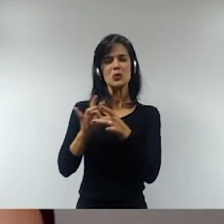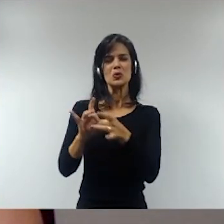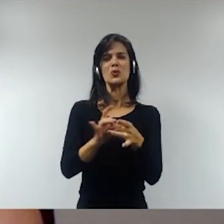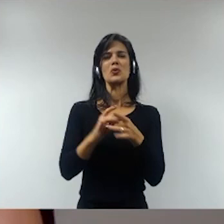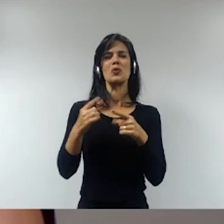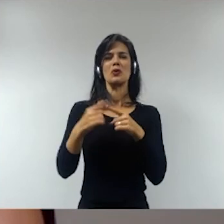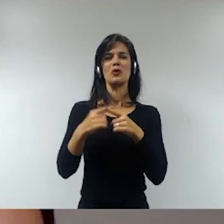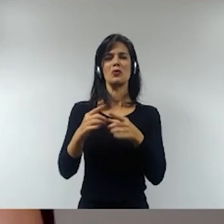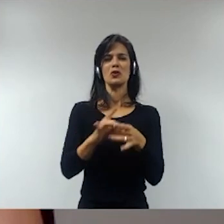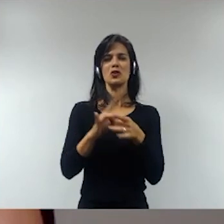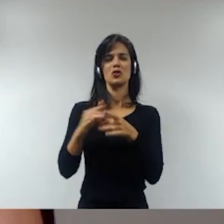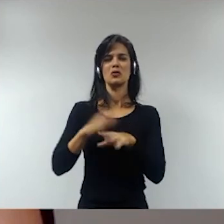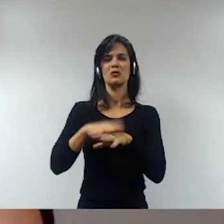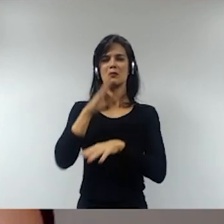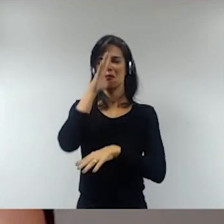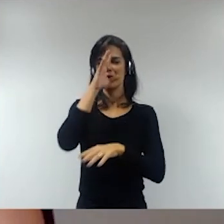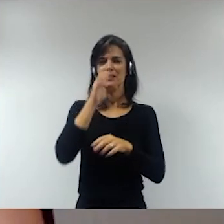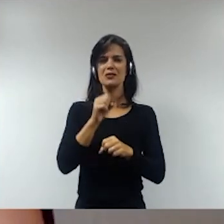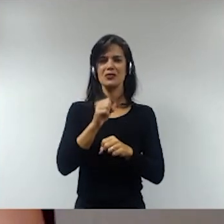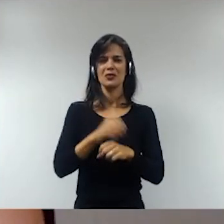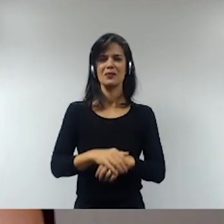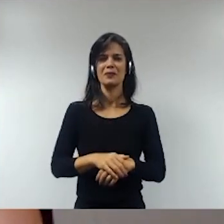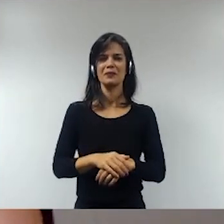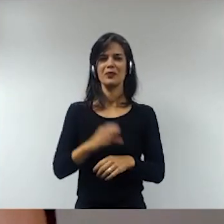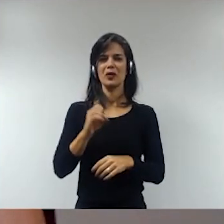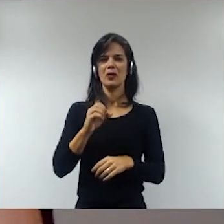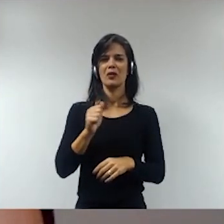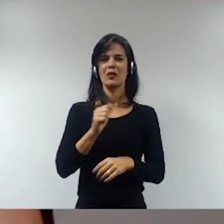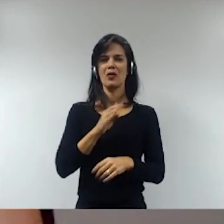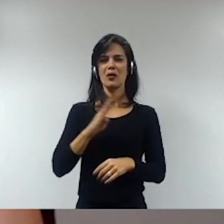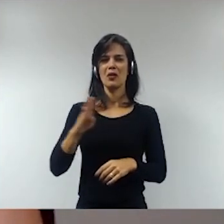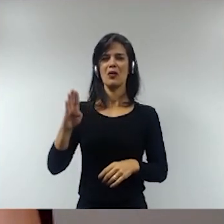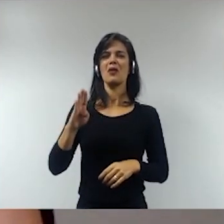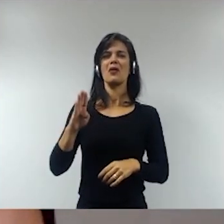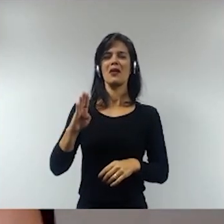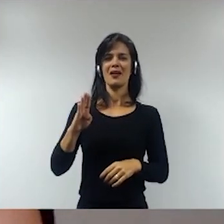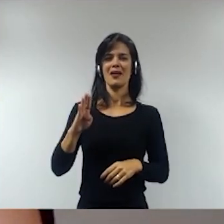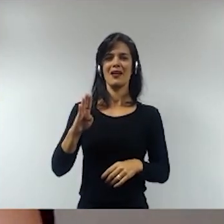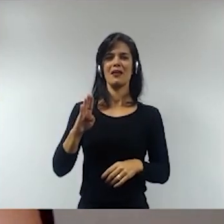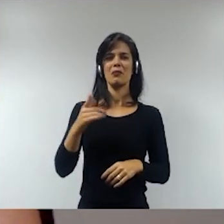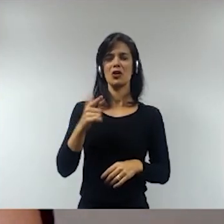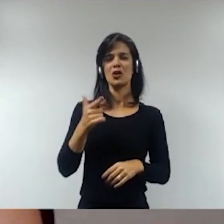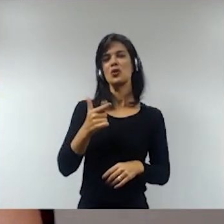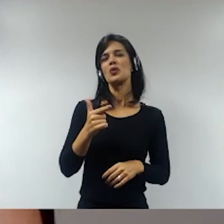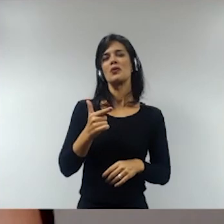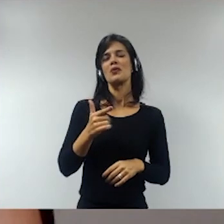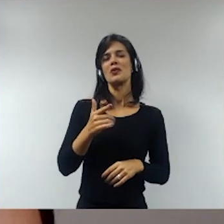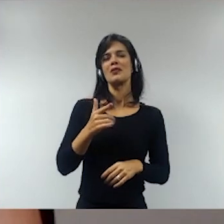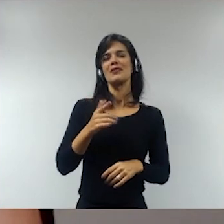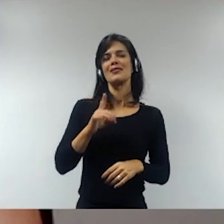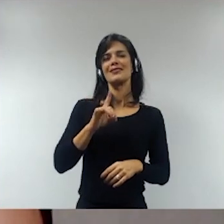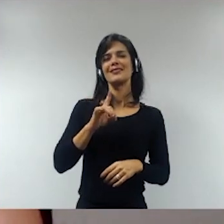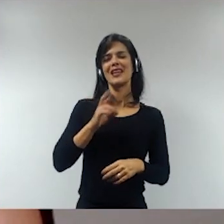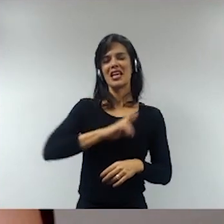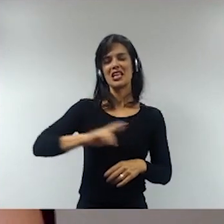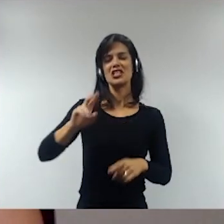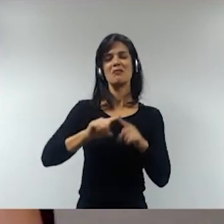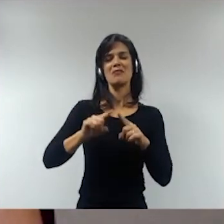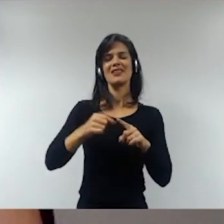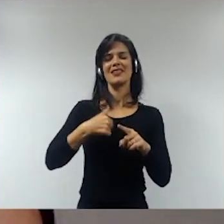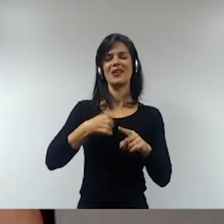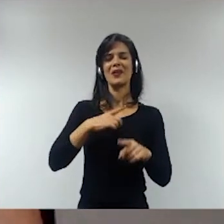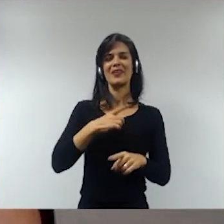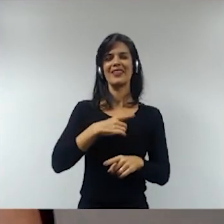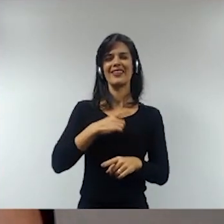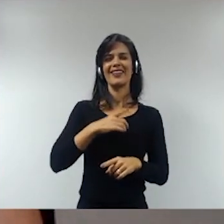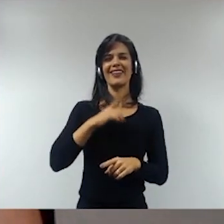porque juntos nós somos mais fortes. A ordem é laica, mas eu não sou. Fiquem com Deus, com muita saúde, e a gente se